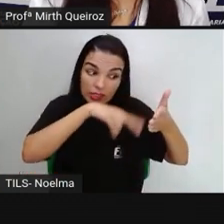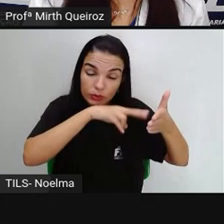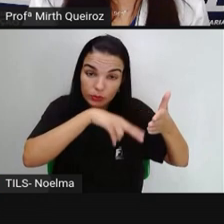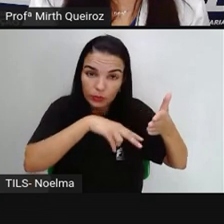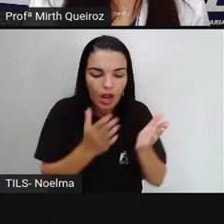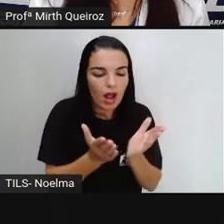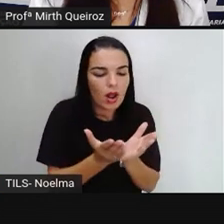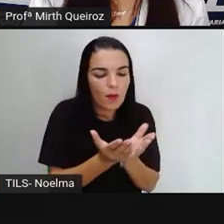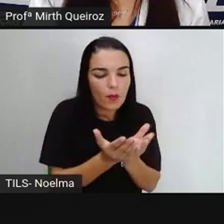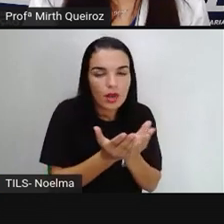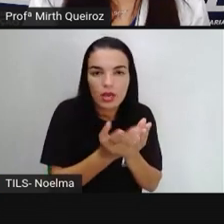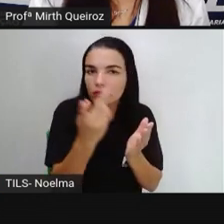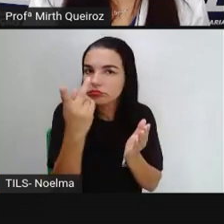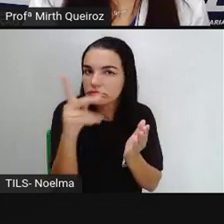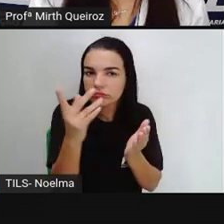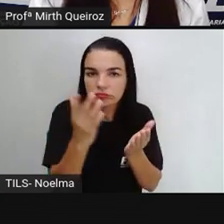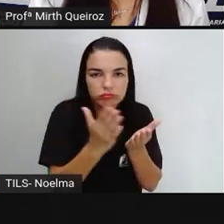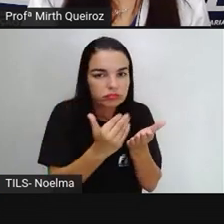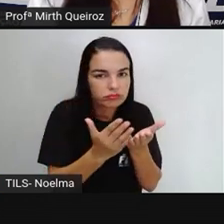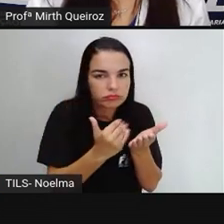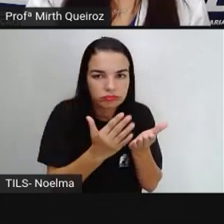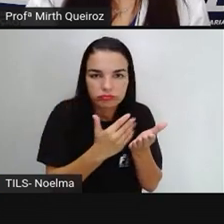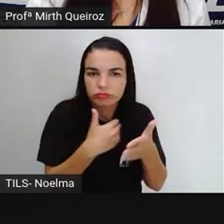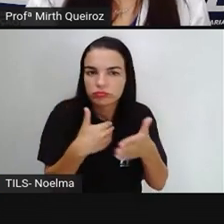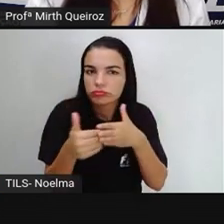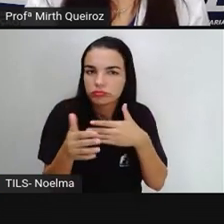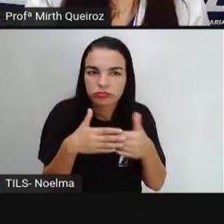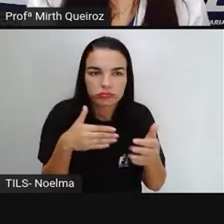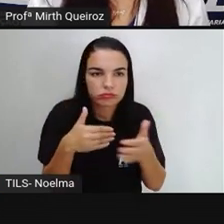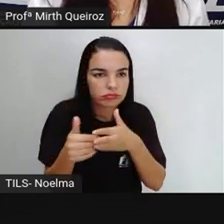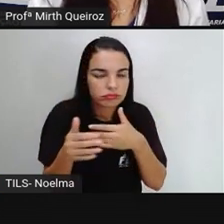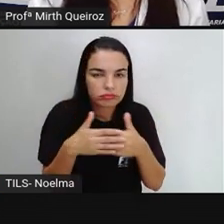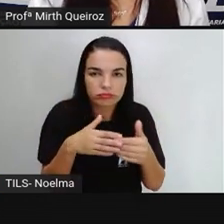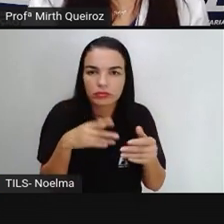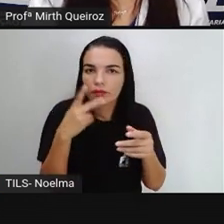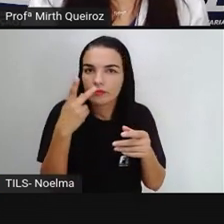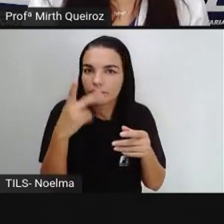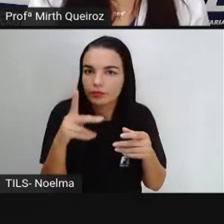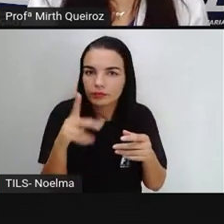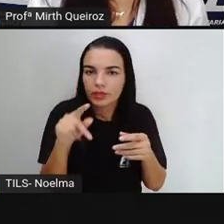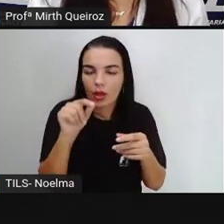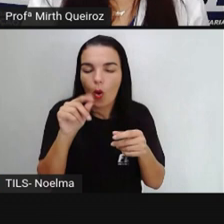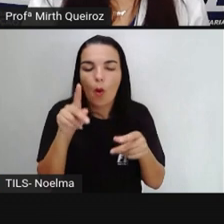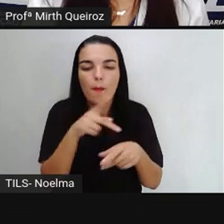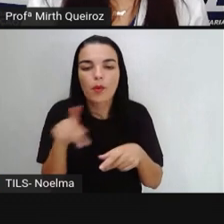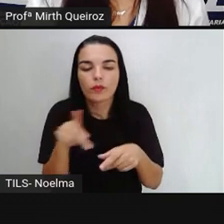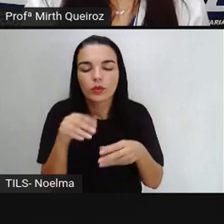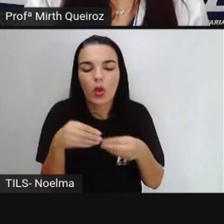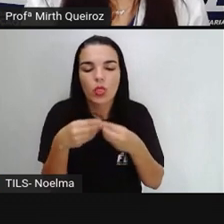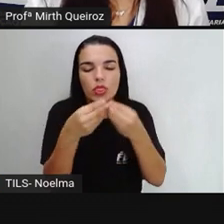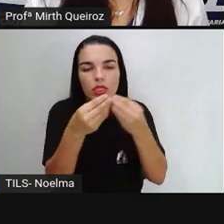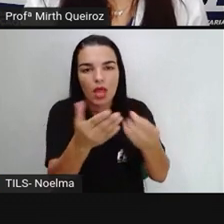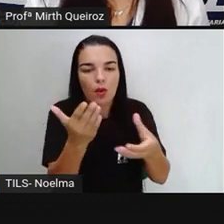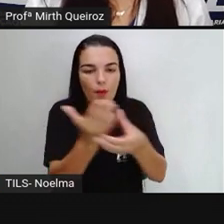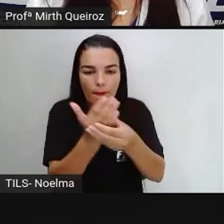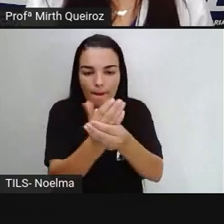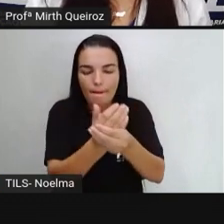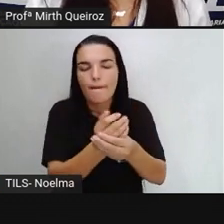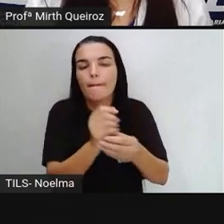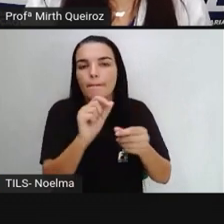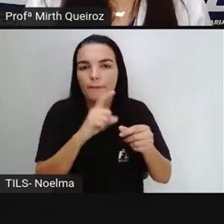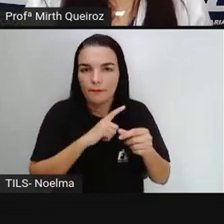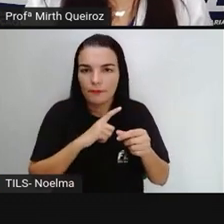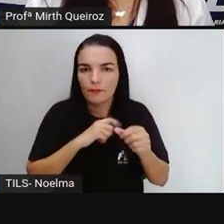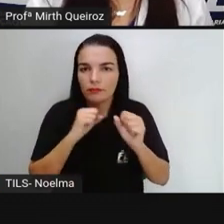de um livro, certo? Esse livro que foi dado aí pelo seu professor, pode ter sido um